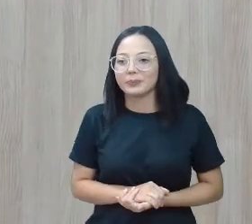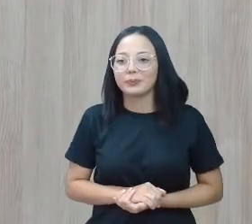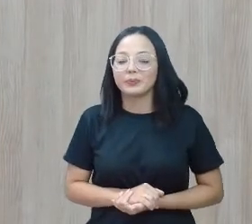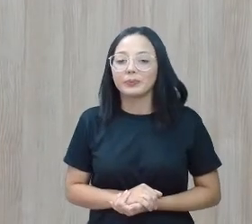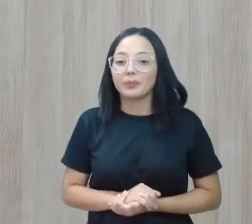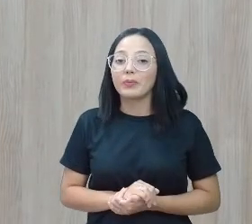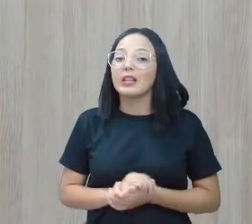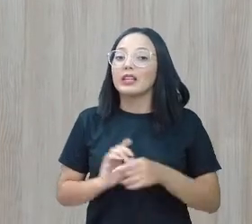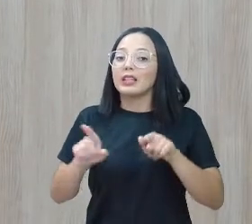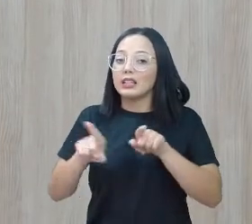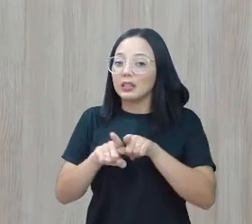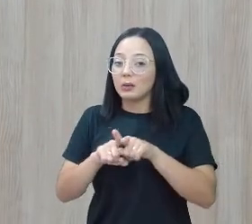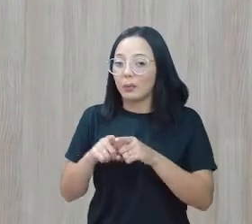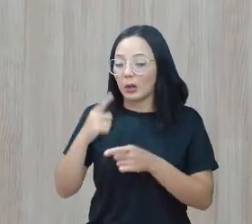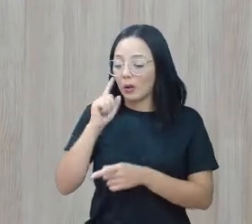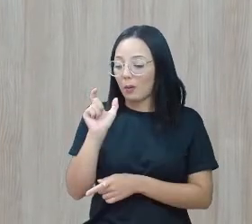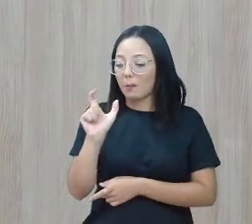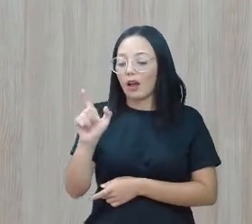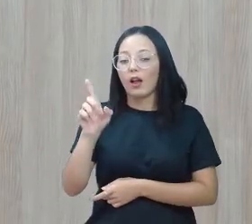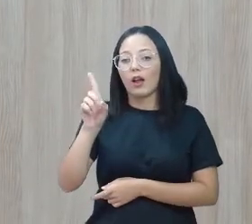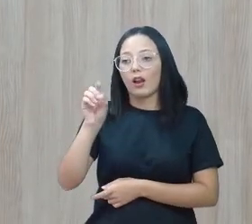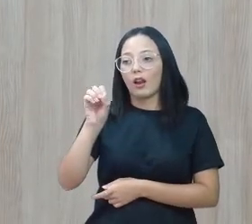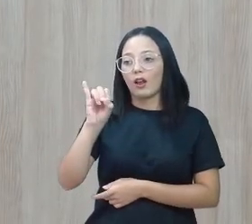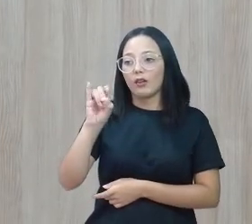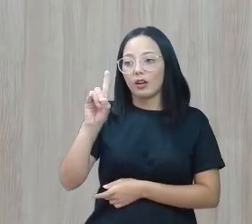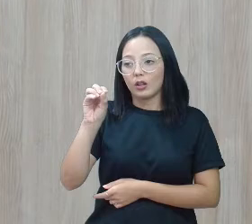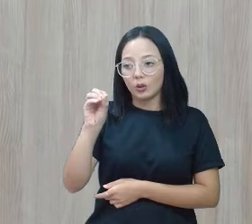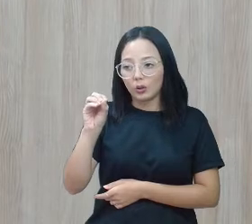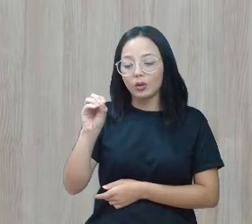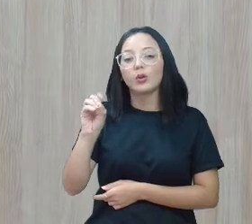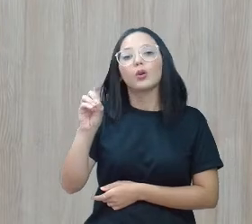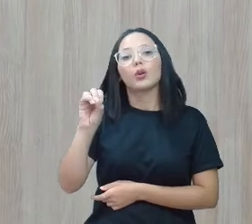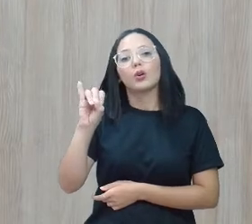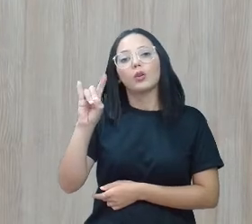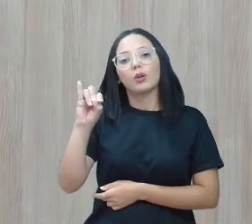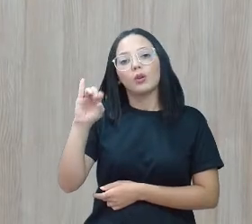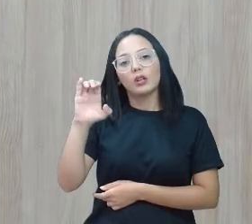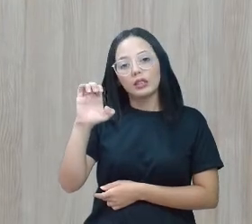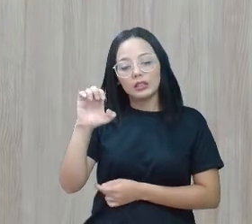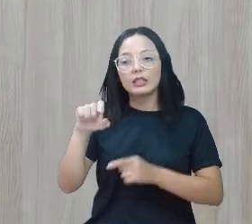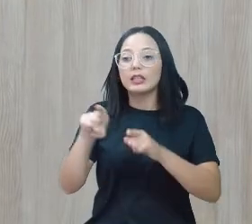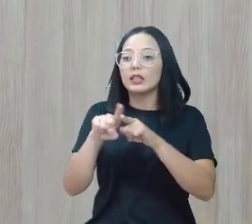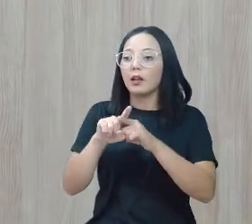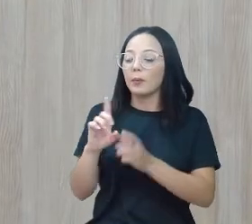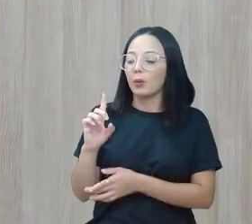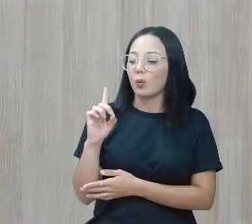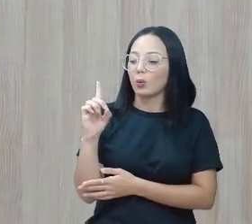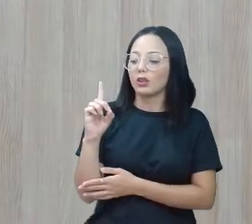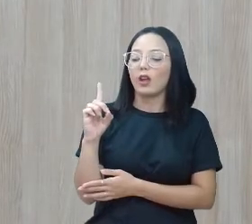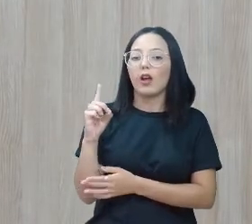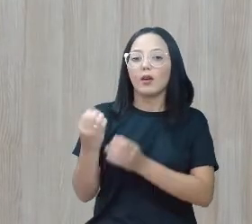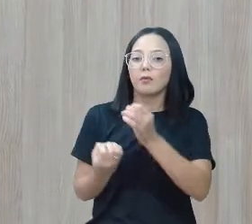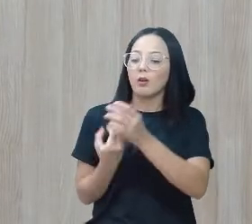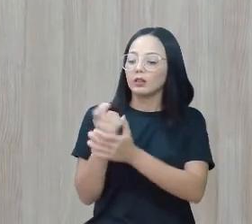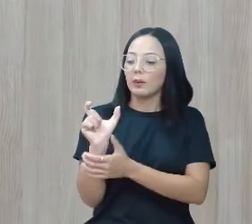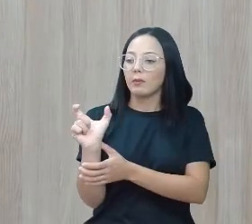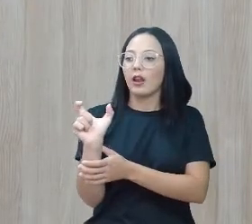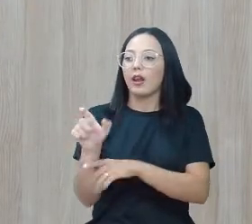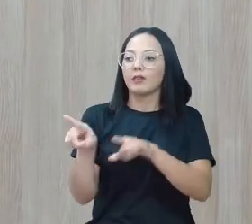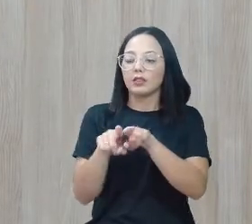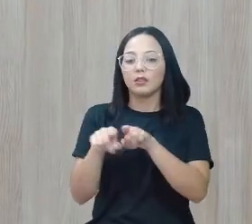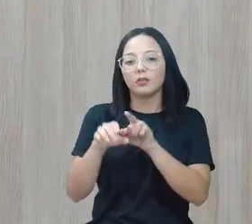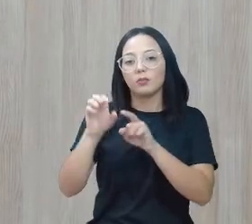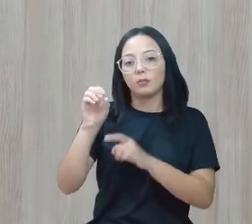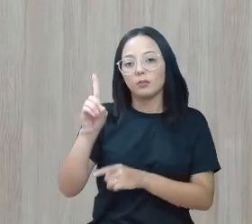aí, doidice, não é? A palavra doido, dá origem, né? Até o D dá origem à palavra também,